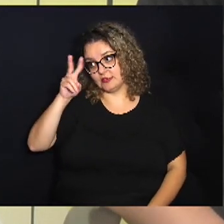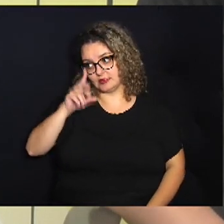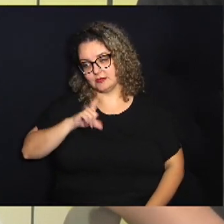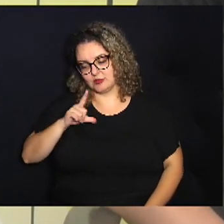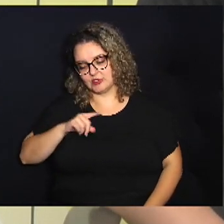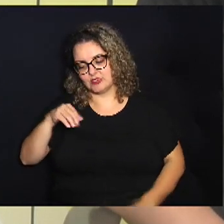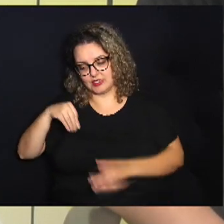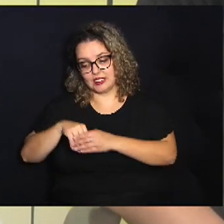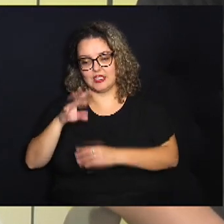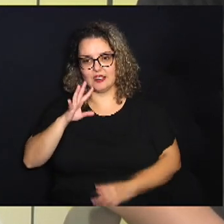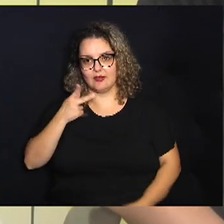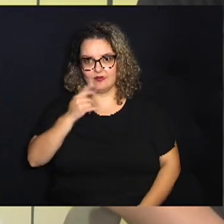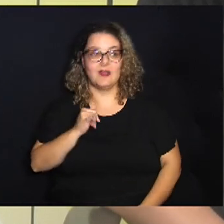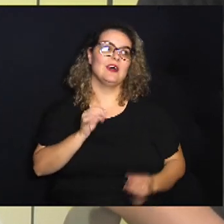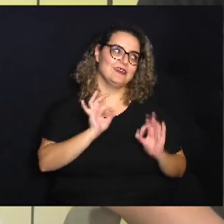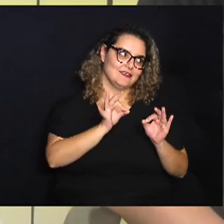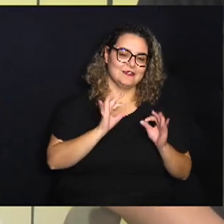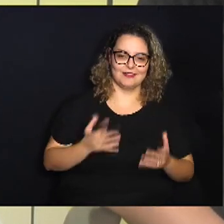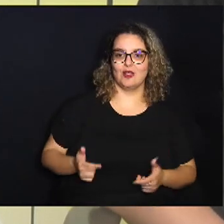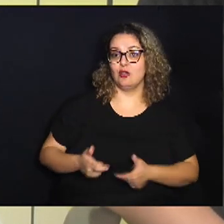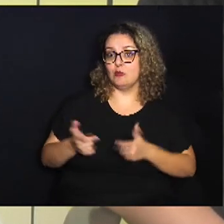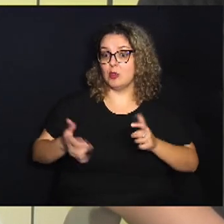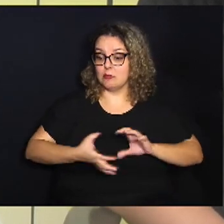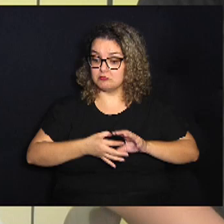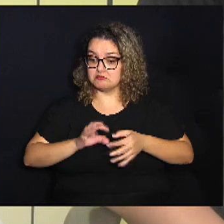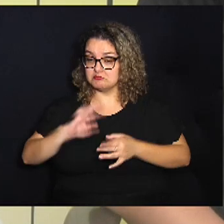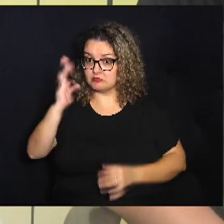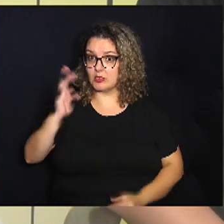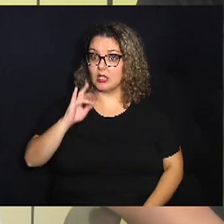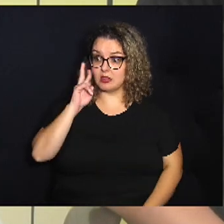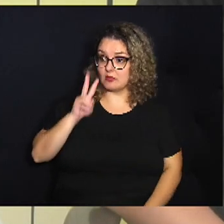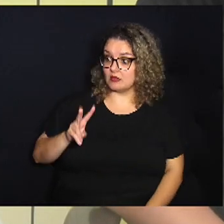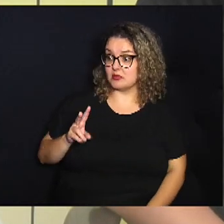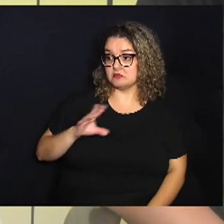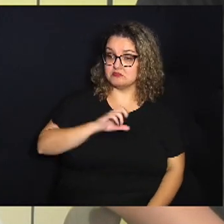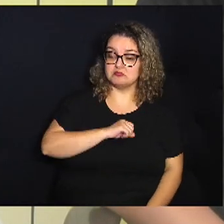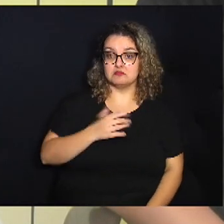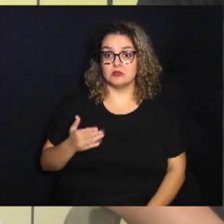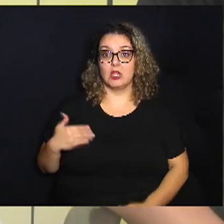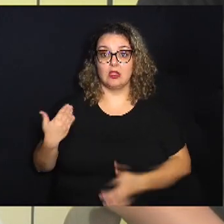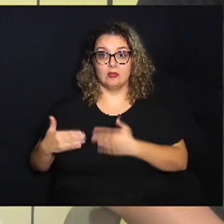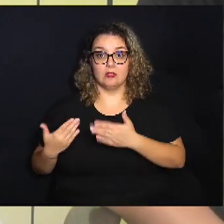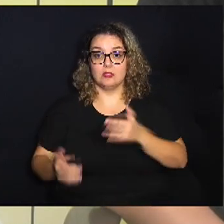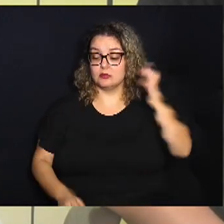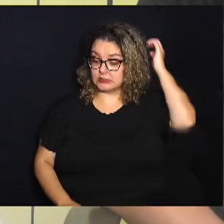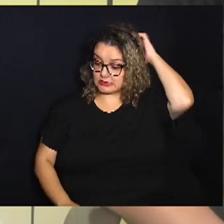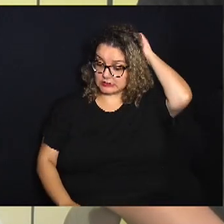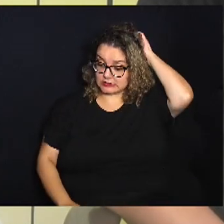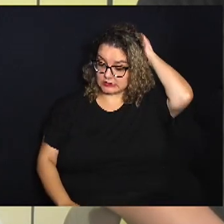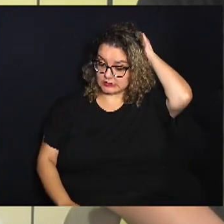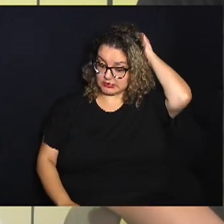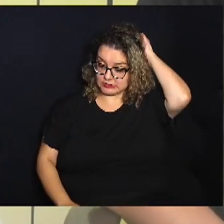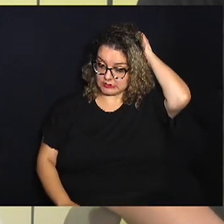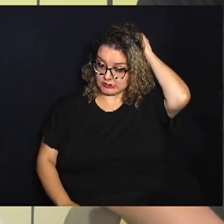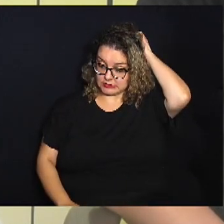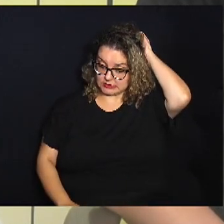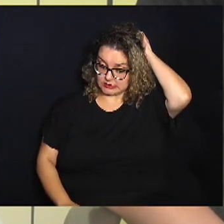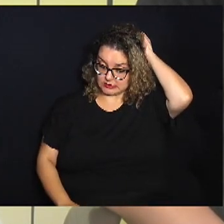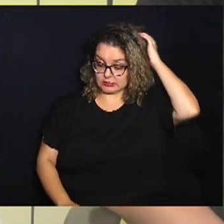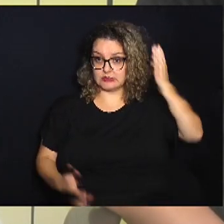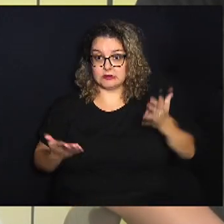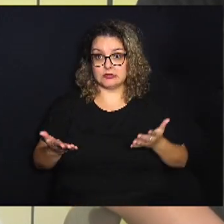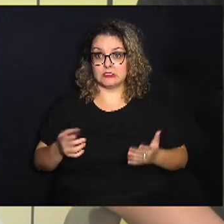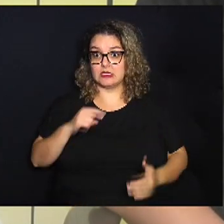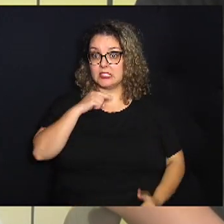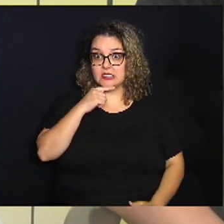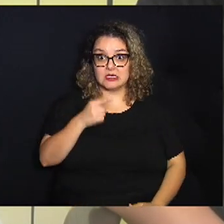parabéns, mesmo se fala assim, poxa, o maior atleta olímpico do Brasil, viu seu trabalho, gostou, que legal e tal. E o tempo foi passando, eu falei, pô, esse cara tá aí, ninguém